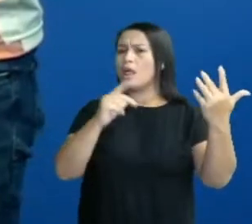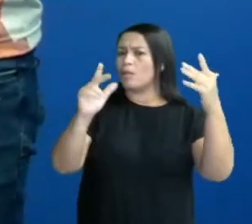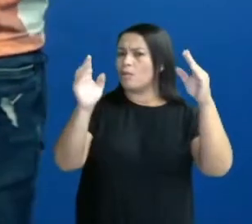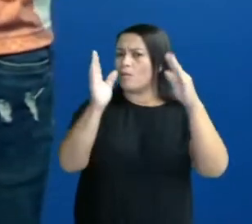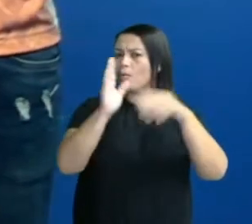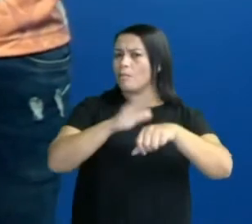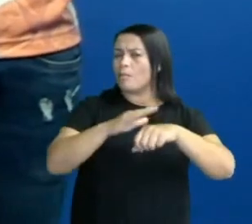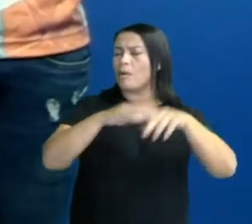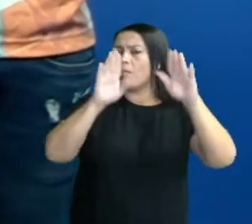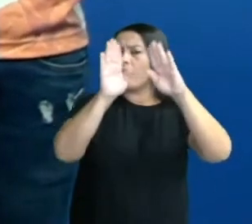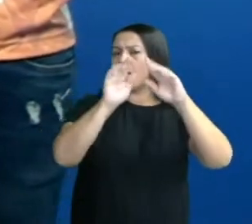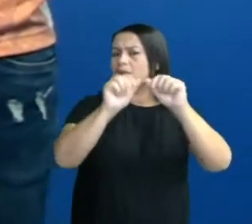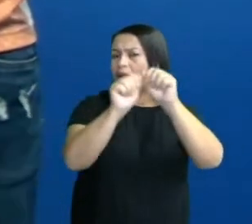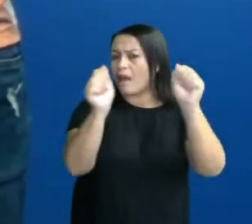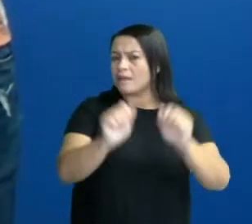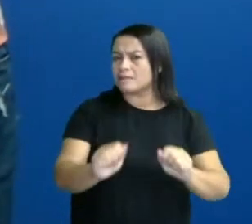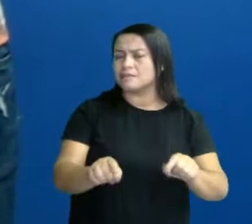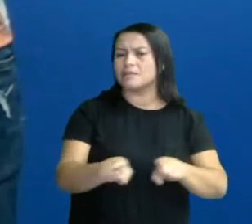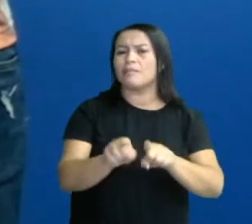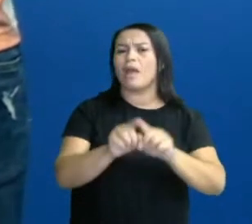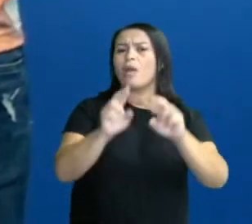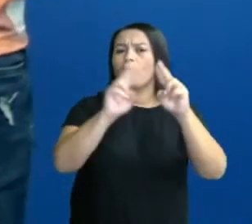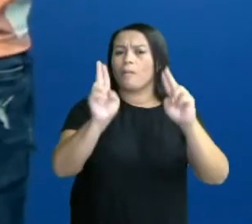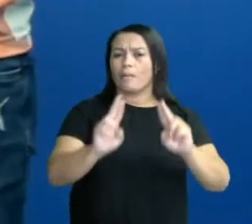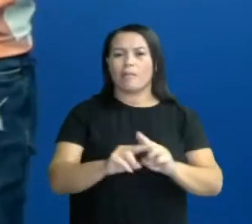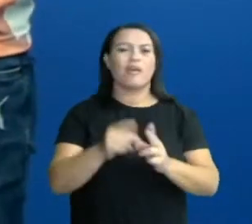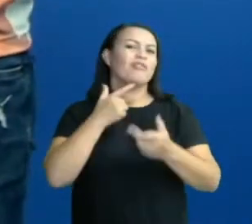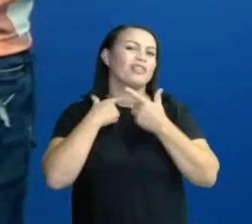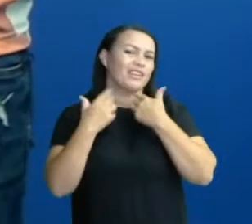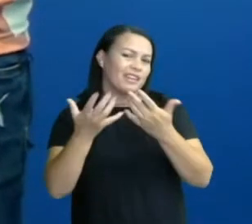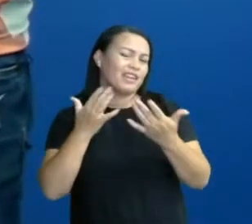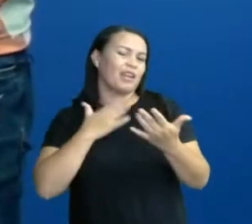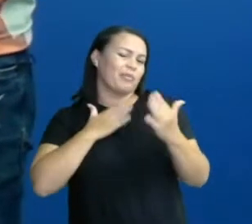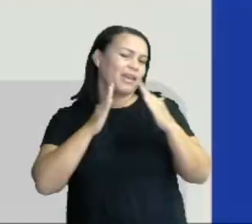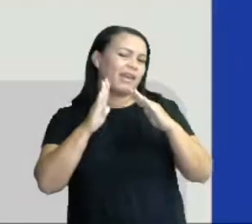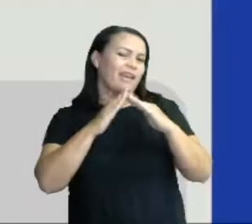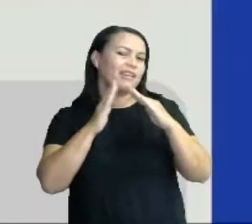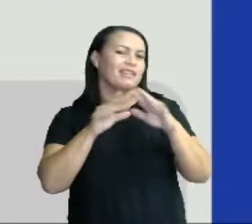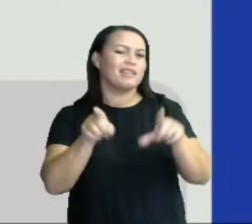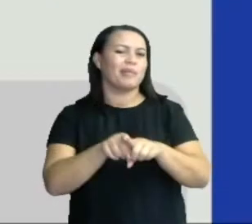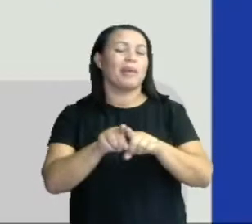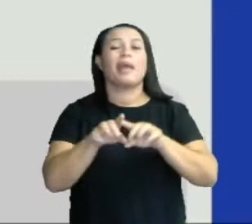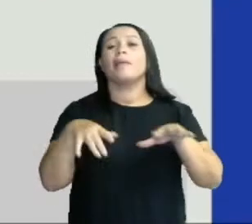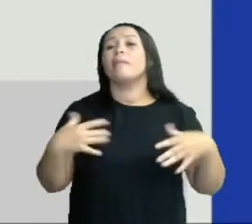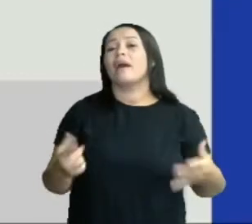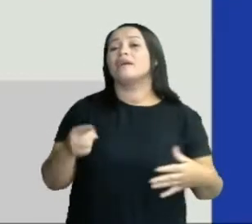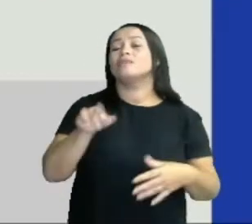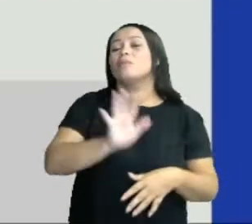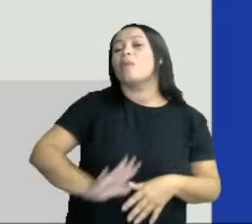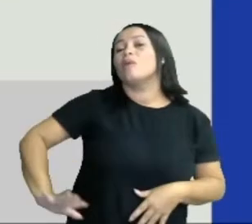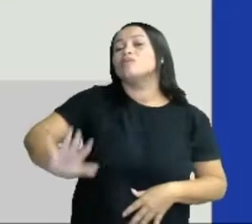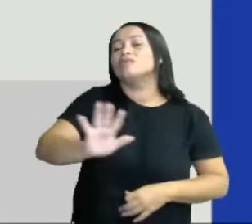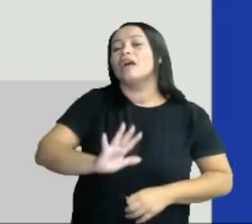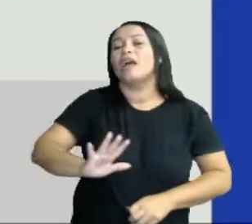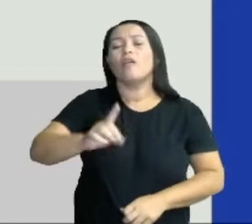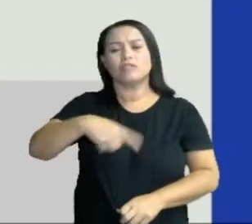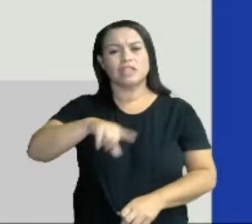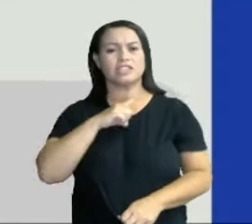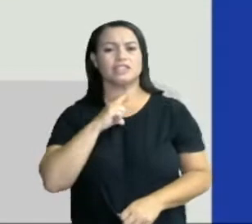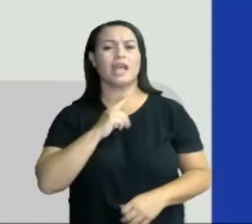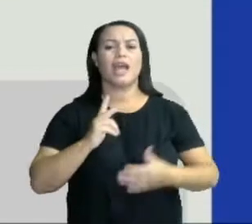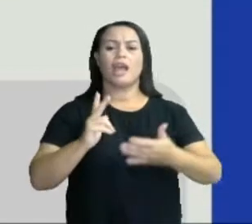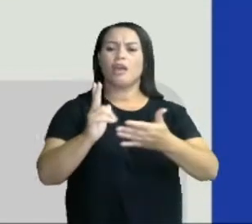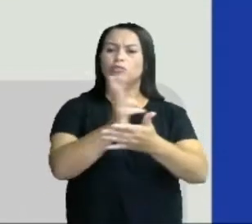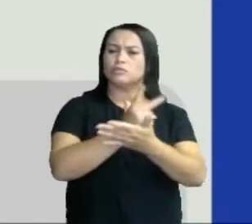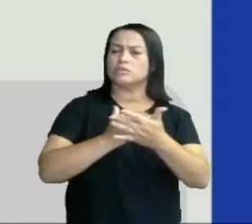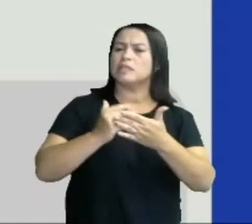com um desses mapas, com certeza iria ficar muito bonito na minha casa, tá? Então, assim, de um modo geral, você tem a cartografia, ela